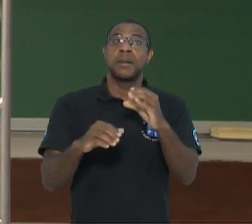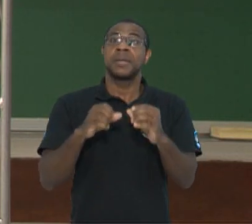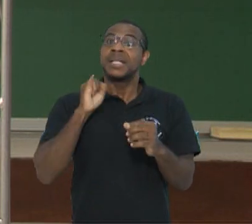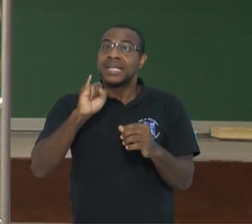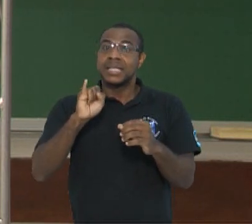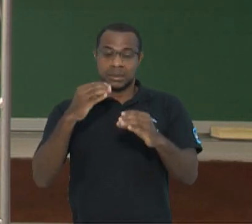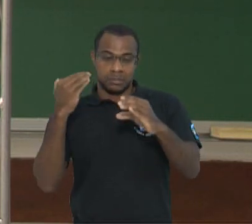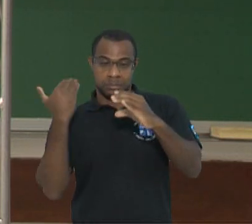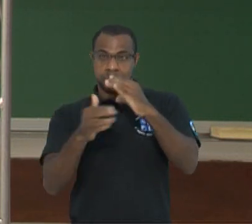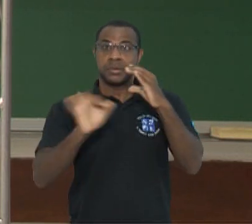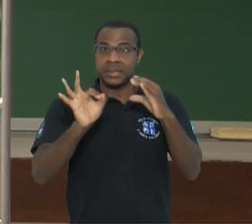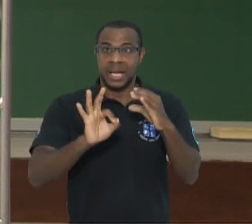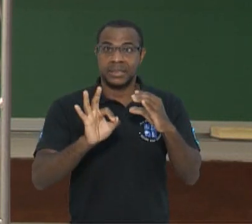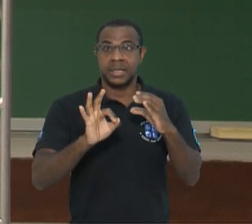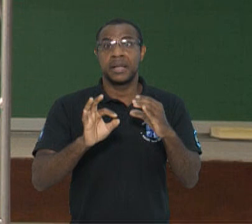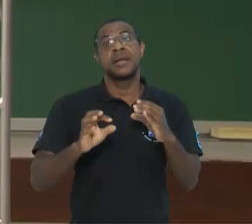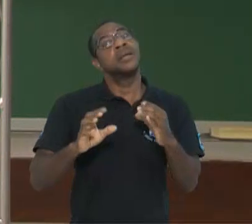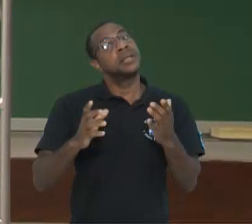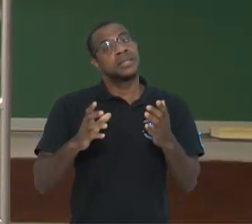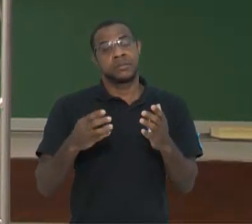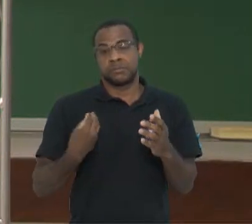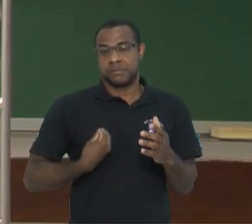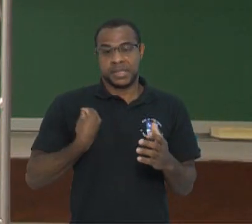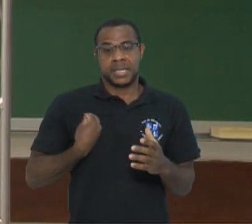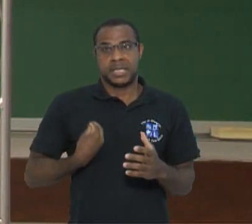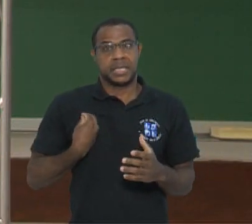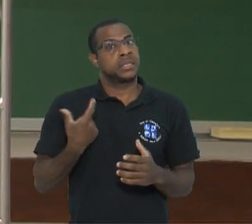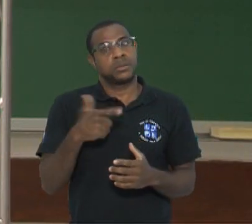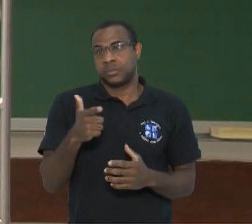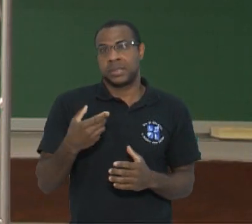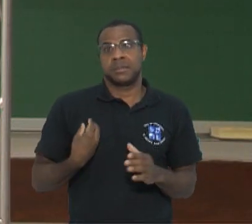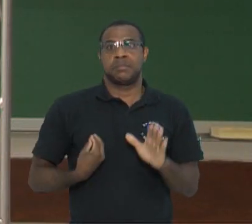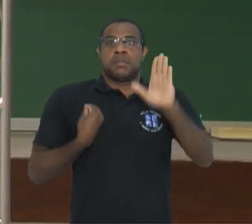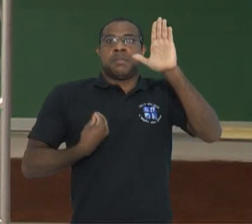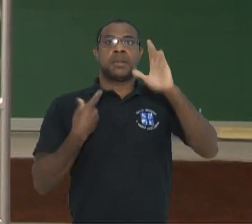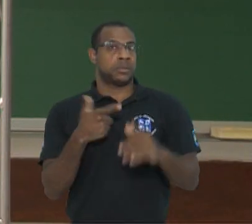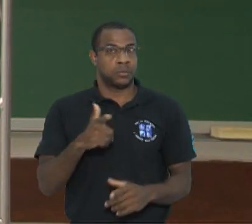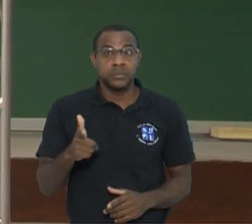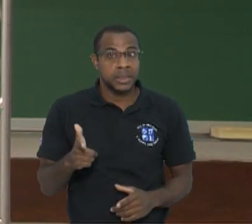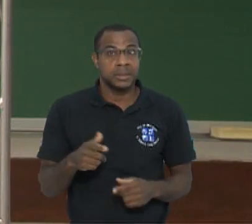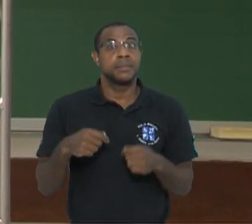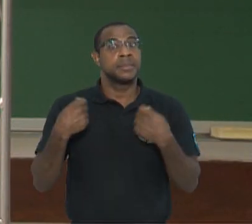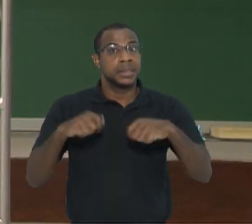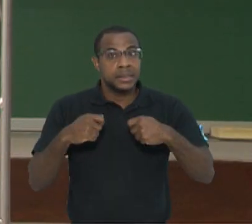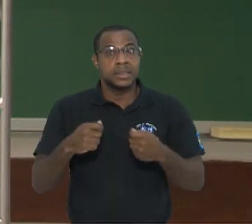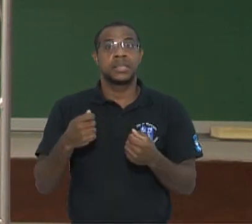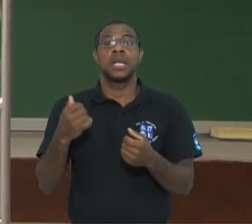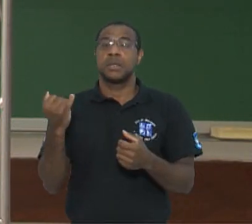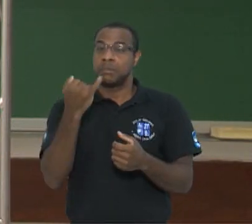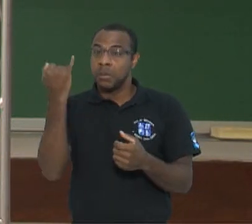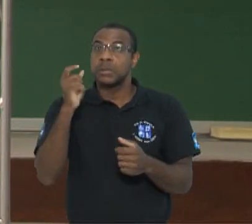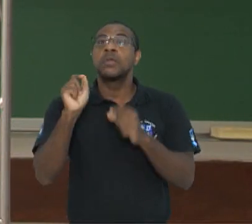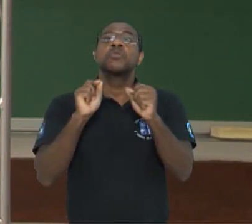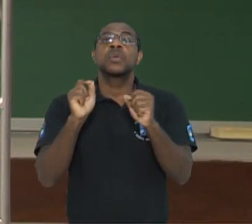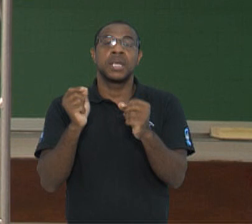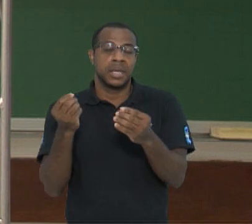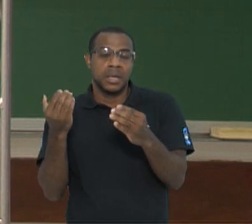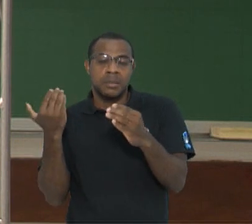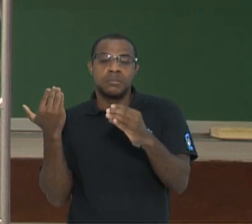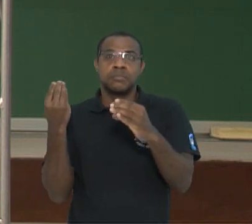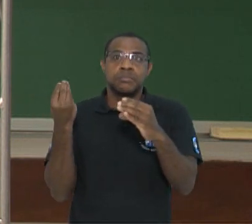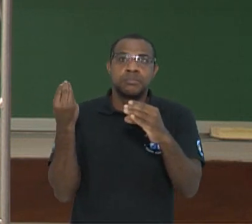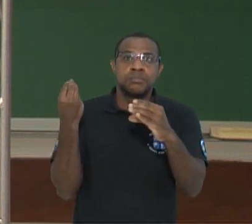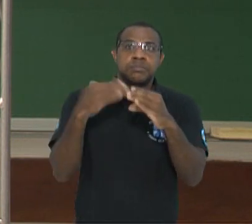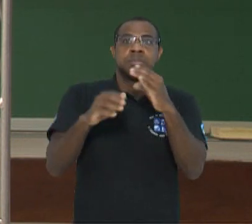ser computada. Fiquem tranquilos, aqueles alunos que não têm acesso e que estão pegando o material impresso na escola, a